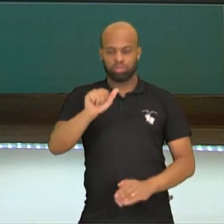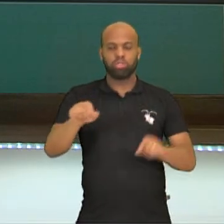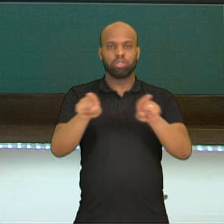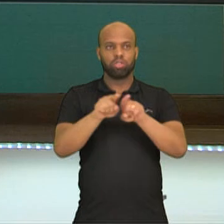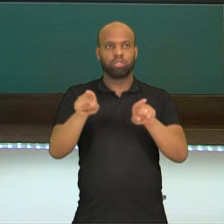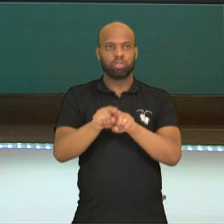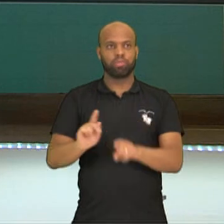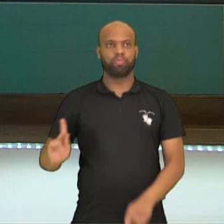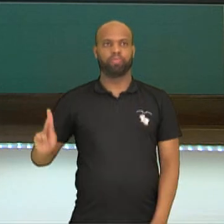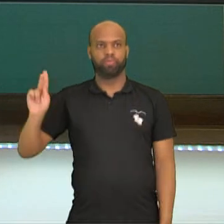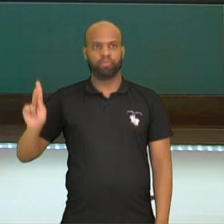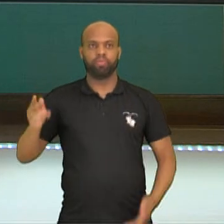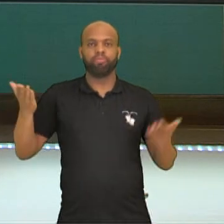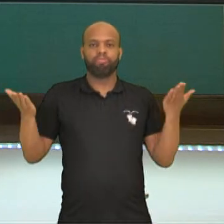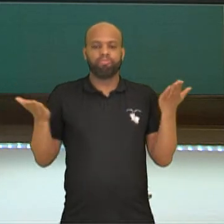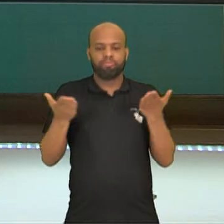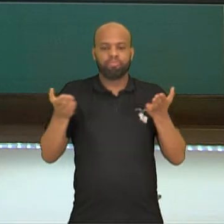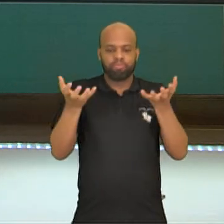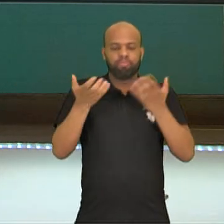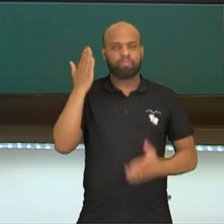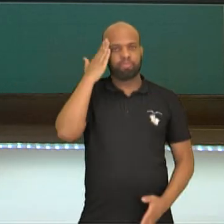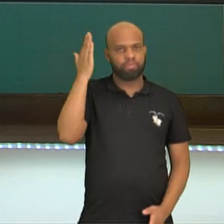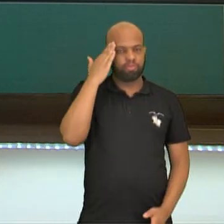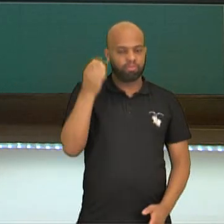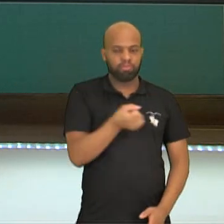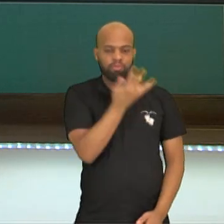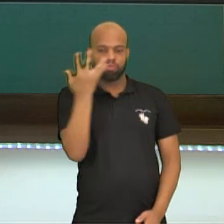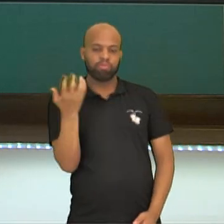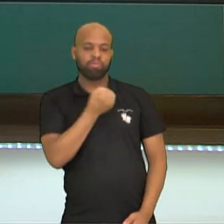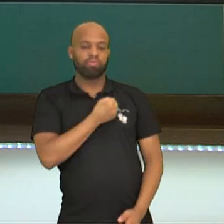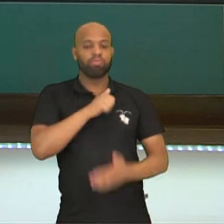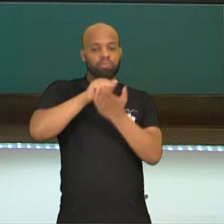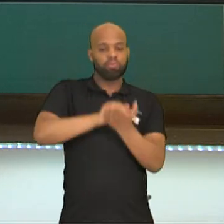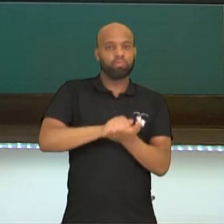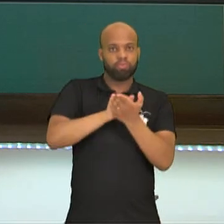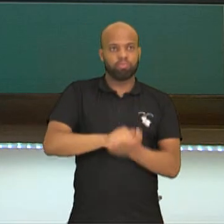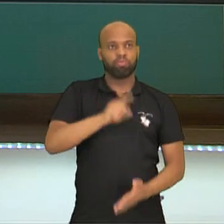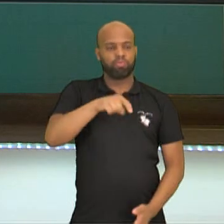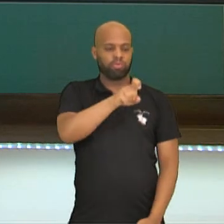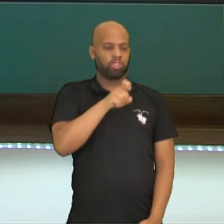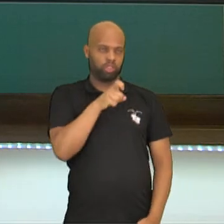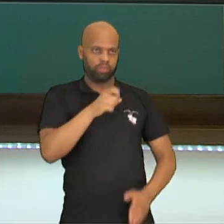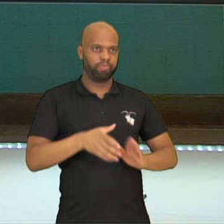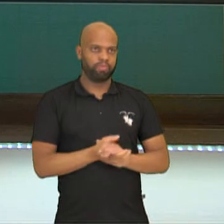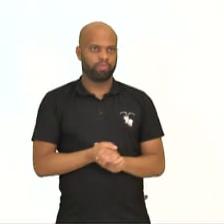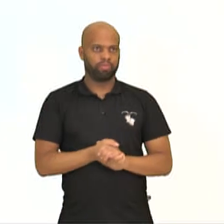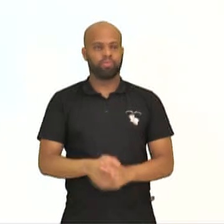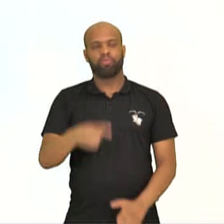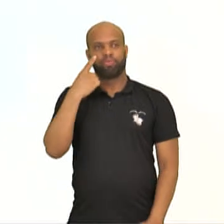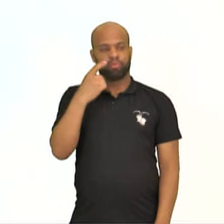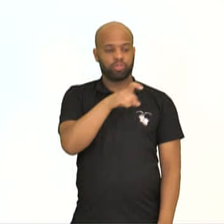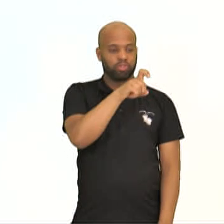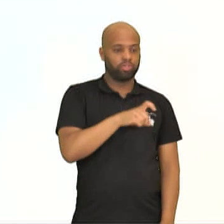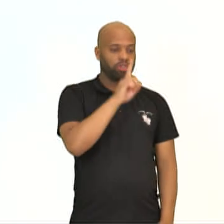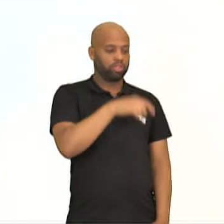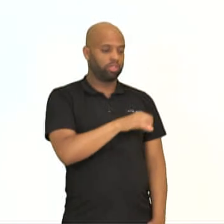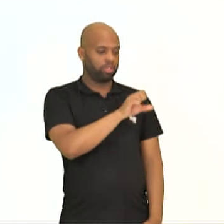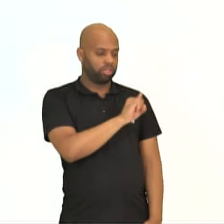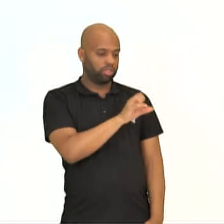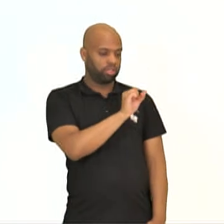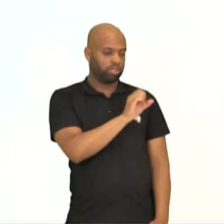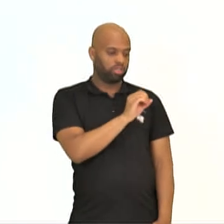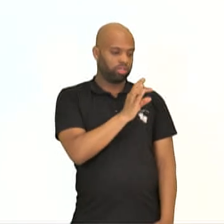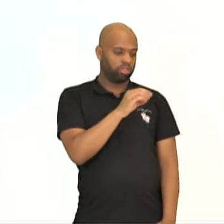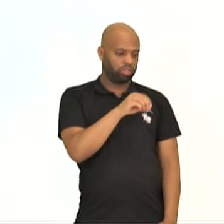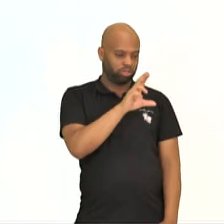E aí ele quer saber qual que é o número de massa desse nosso elemento que chamamos de X. Então, se X é isótopo do